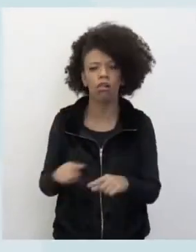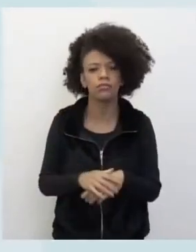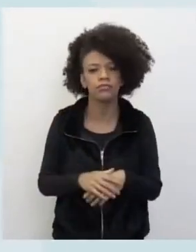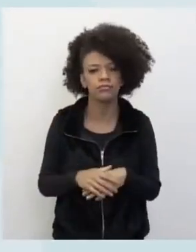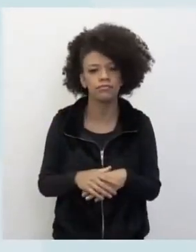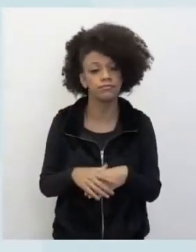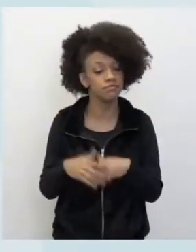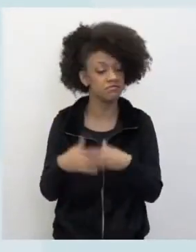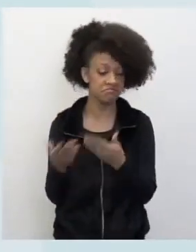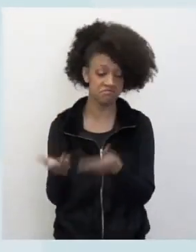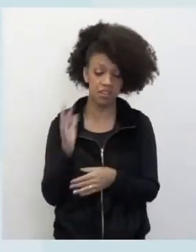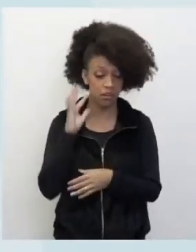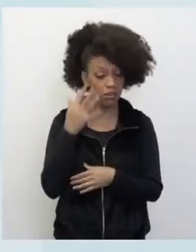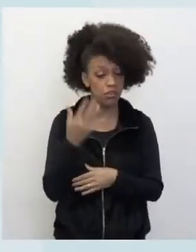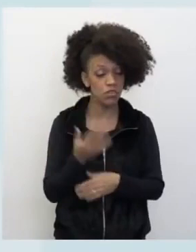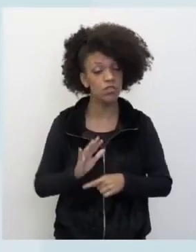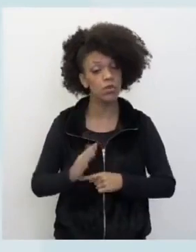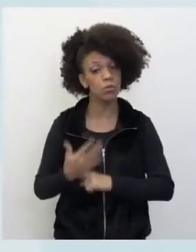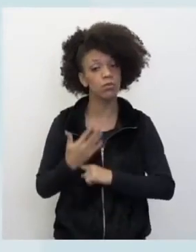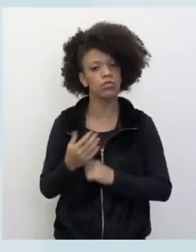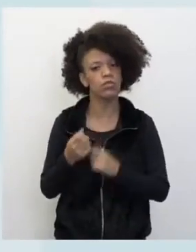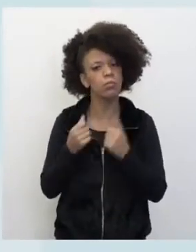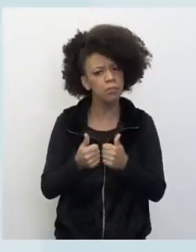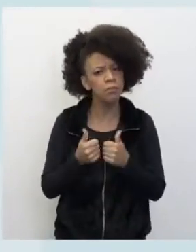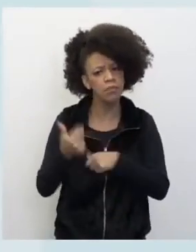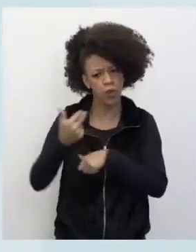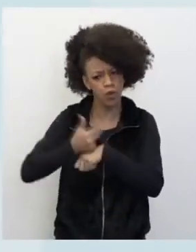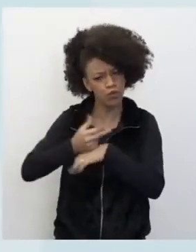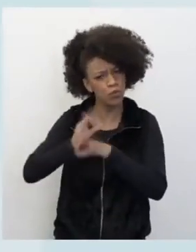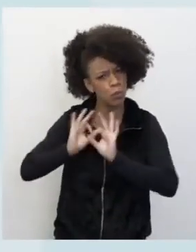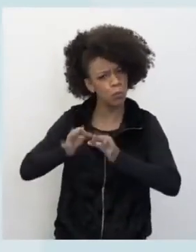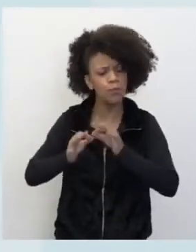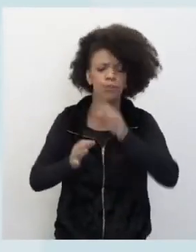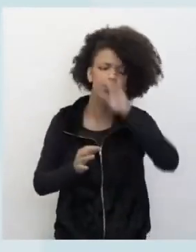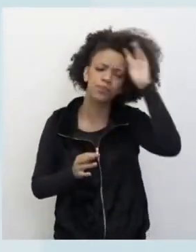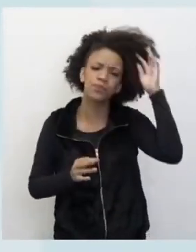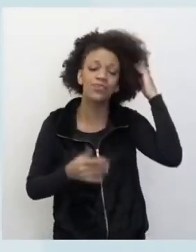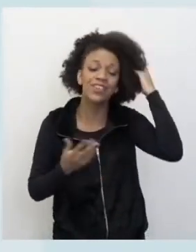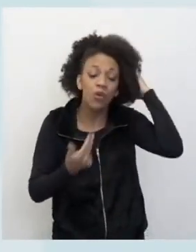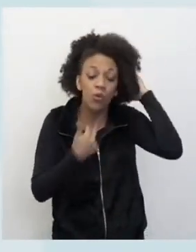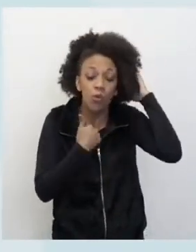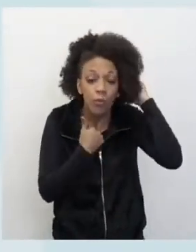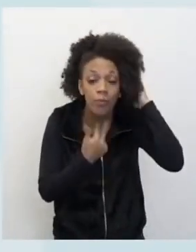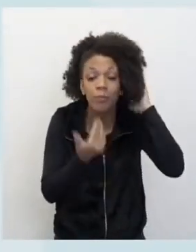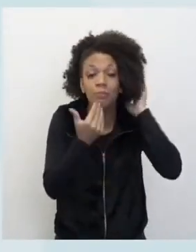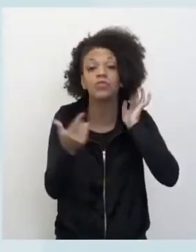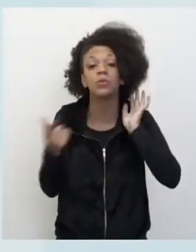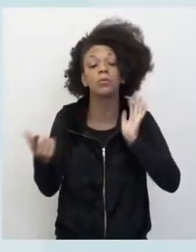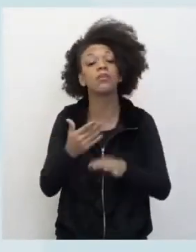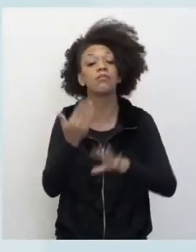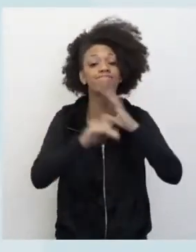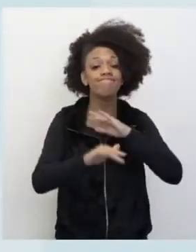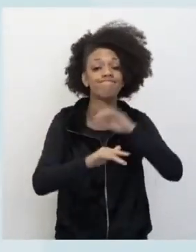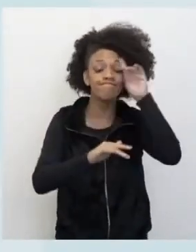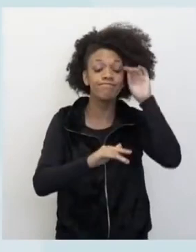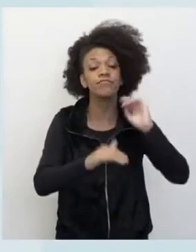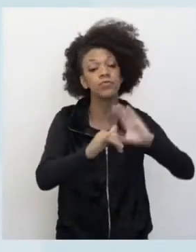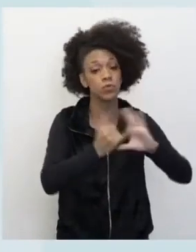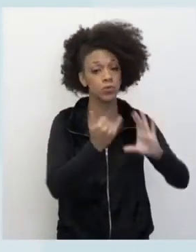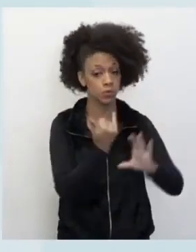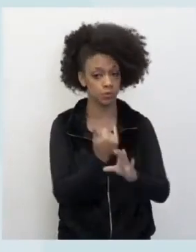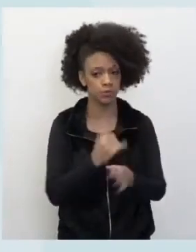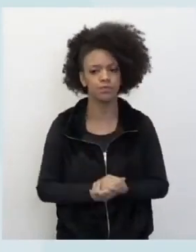ela resolveu me ajudar. Beleza, o vídeo saiu legal. Estava muito ocupada, pedi para ela postar o vídeo no meu canal do